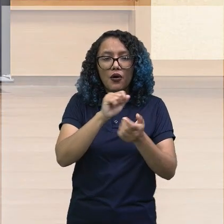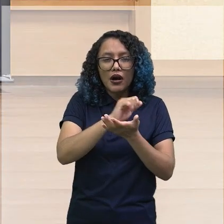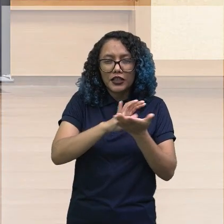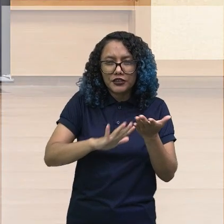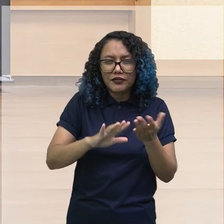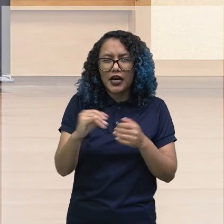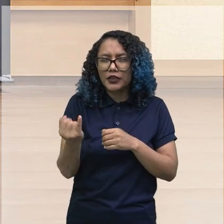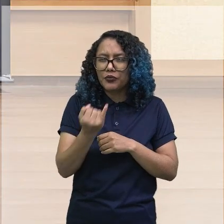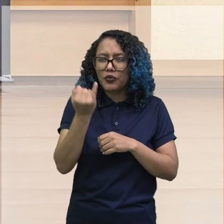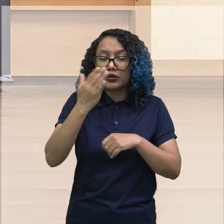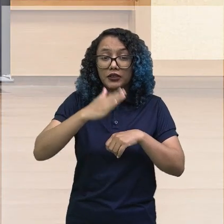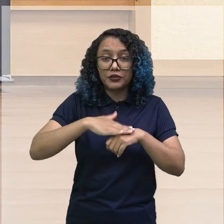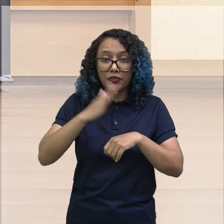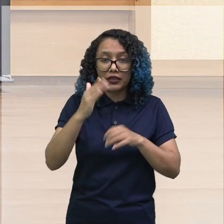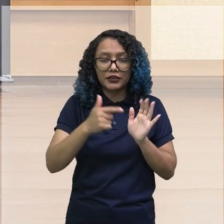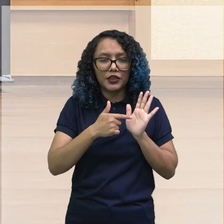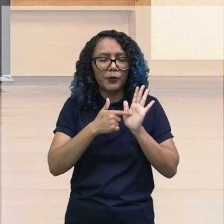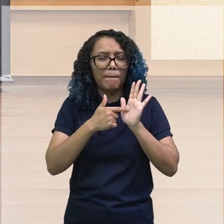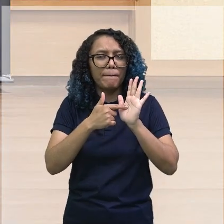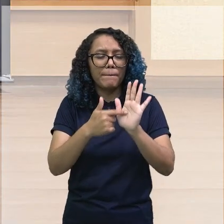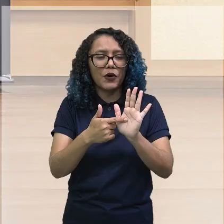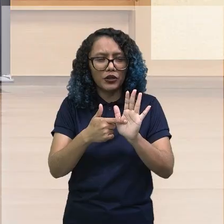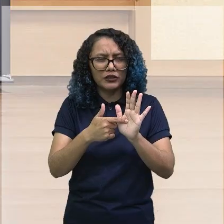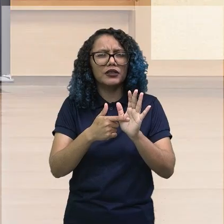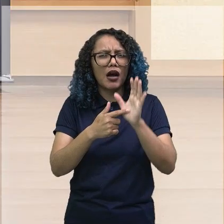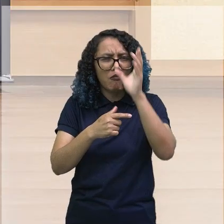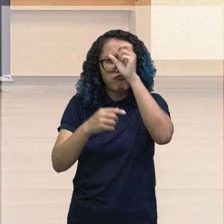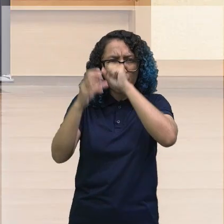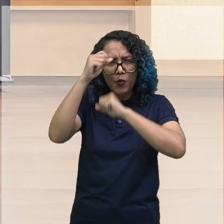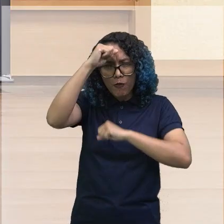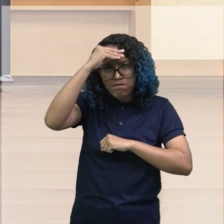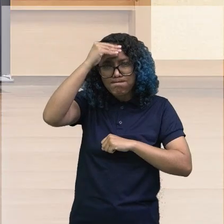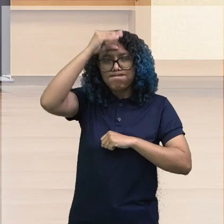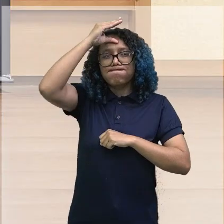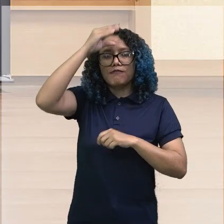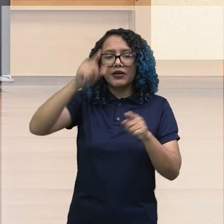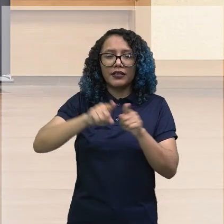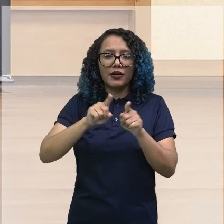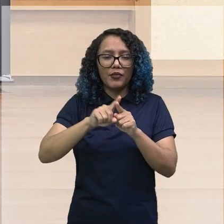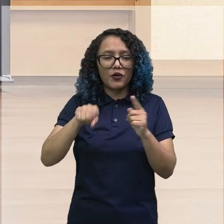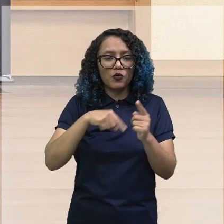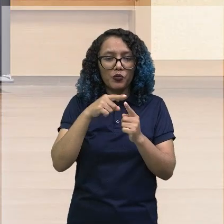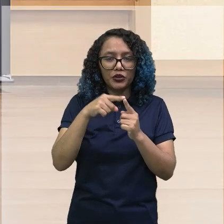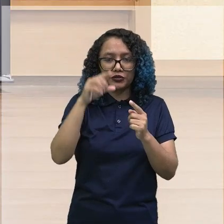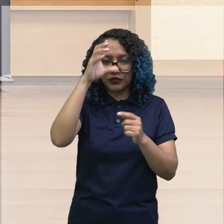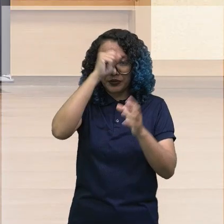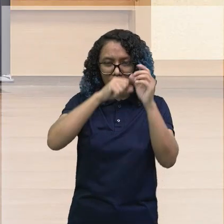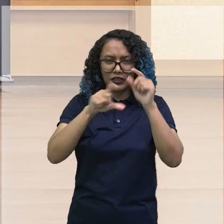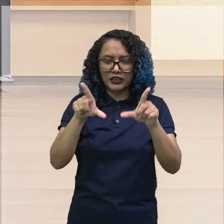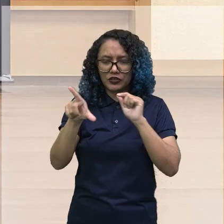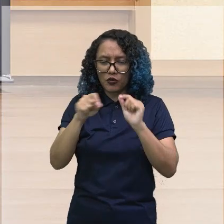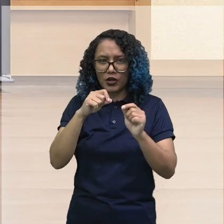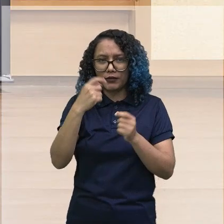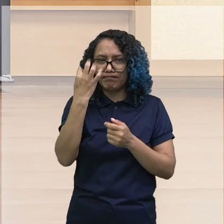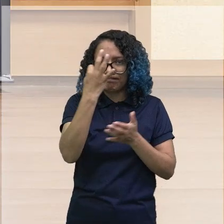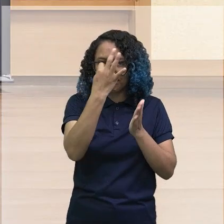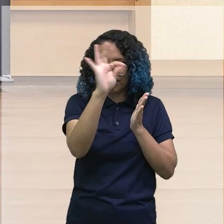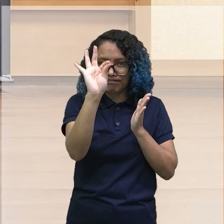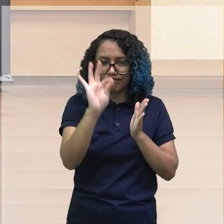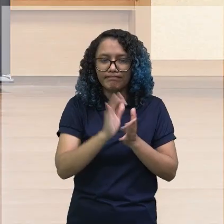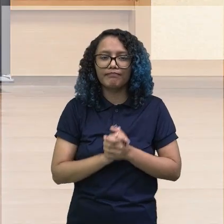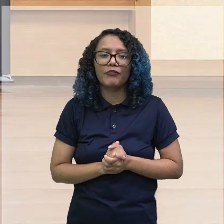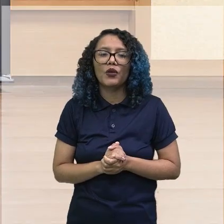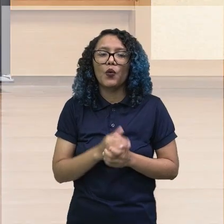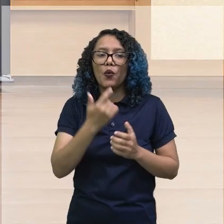significativos que demonstrem o seu crescimento e os objetivos de aprendizagem. Selecione os seus trabalhos. Check. Qual é o próximo,